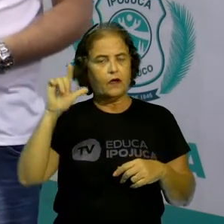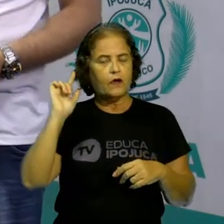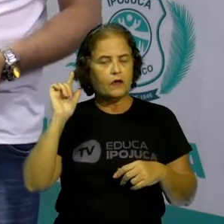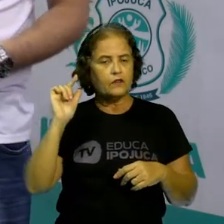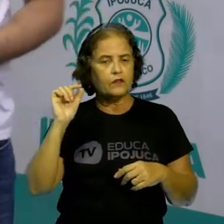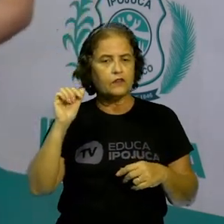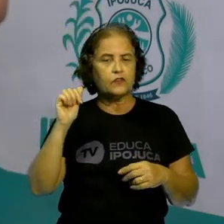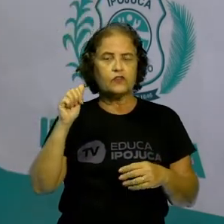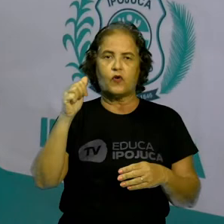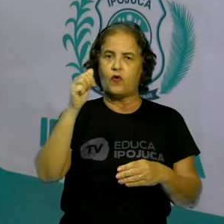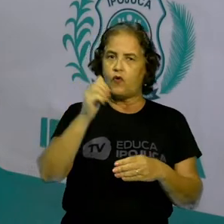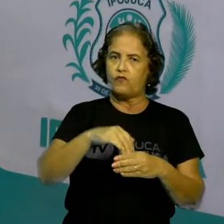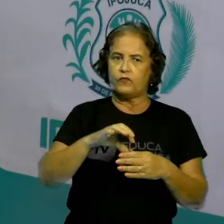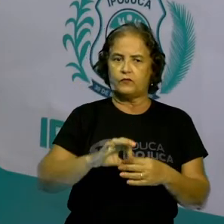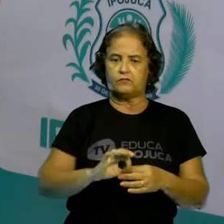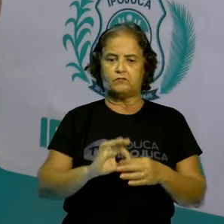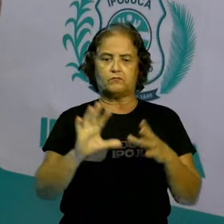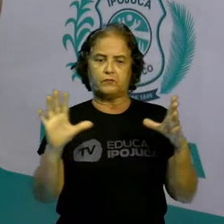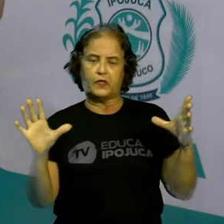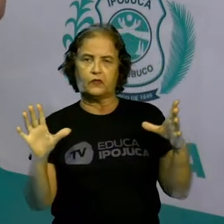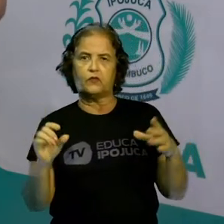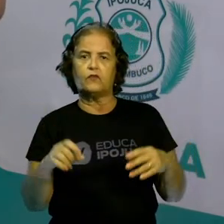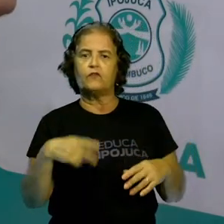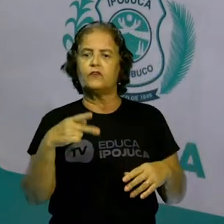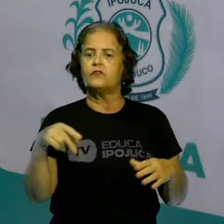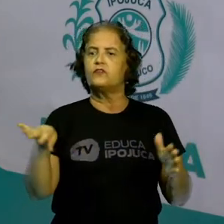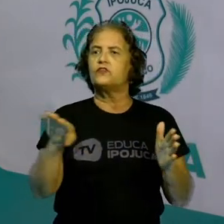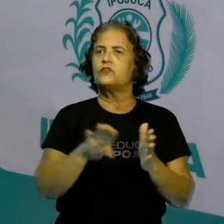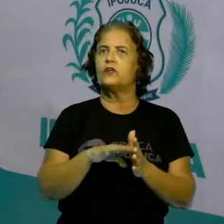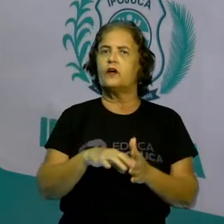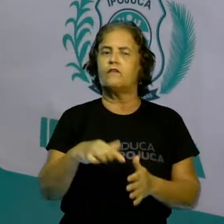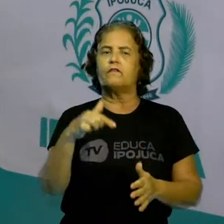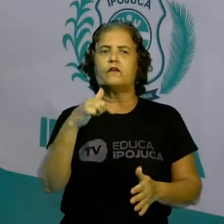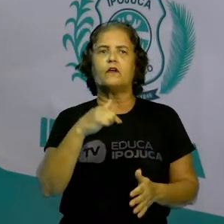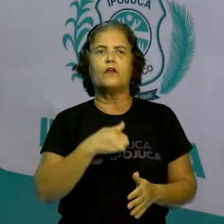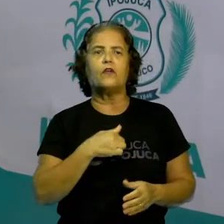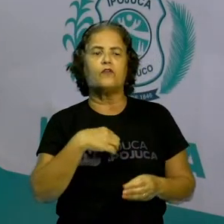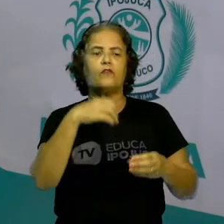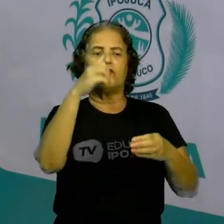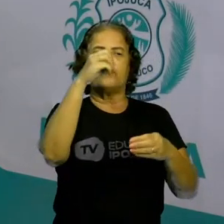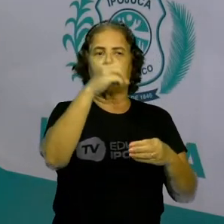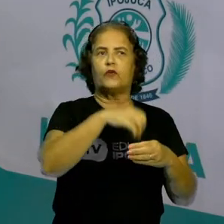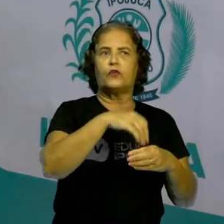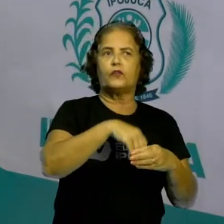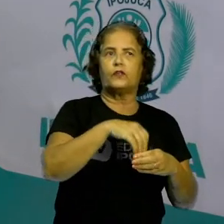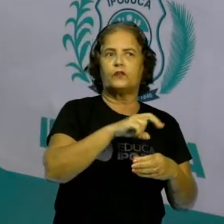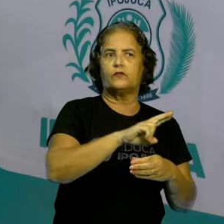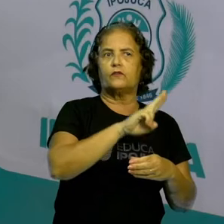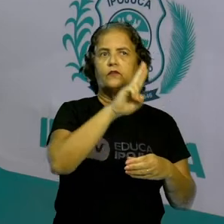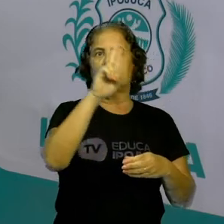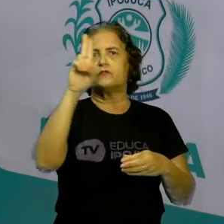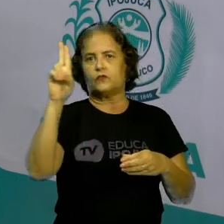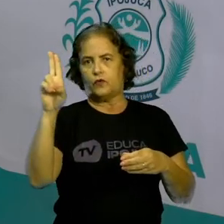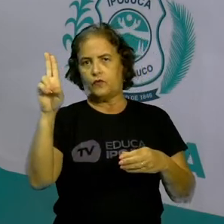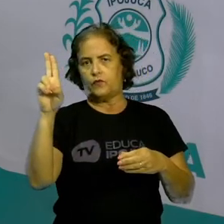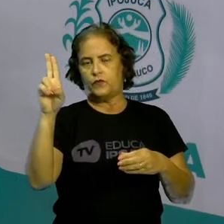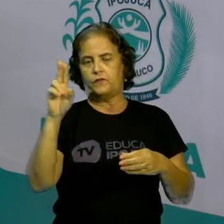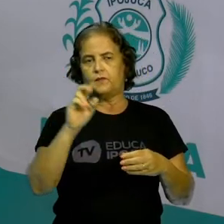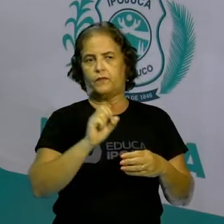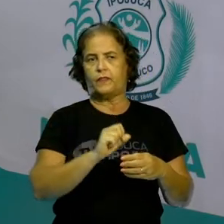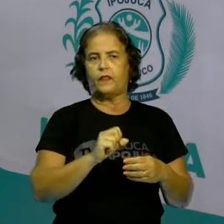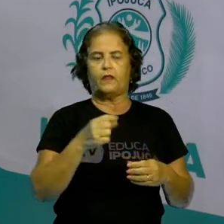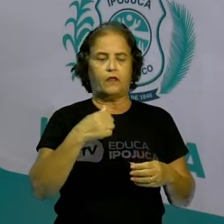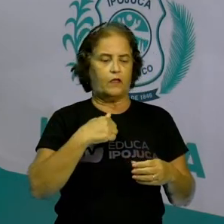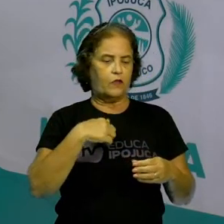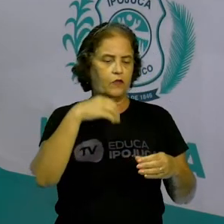Você chegava na frente de todo mundo e dizia: estou votando vamos supor, fulaninho.